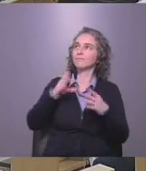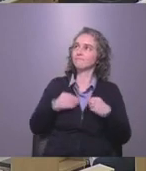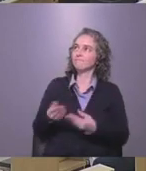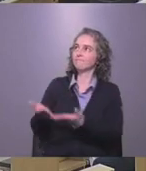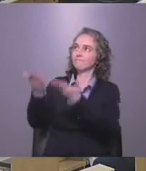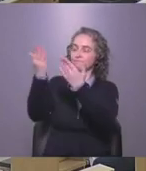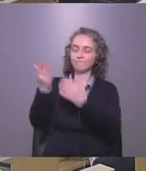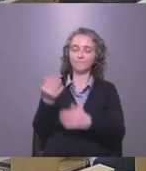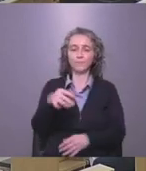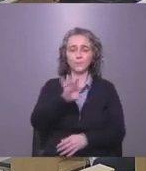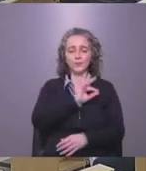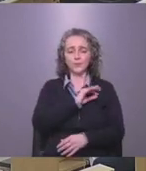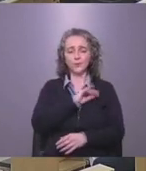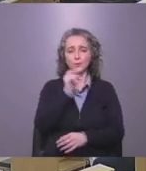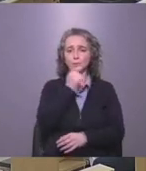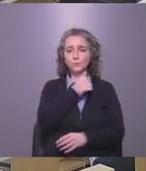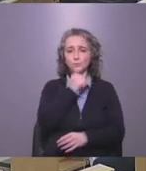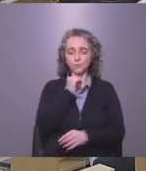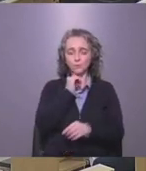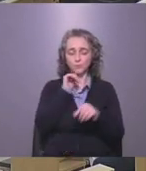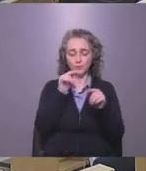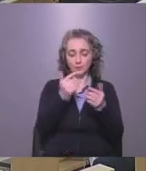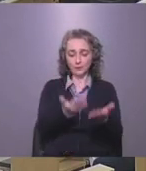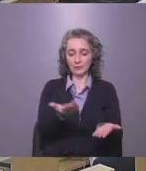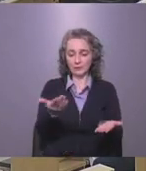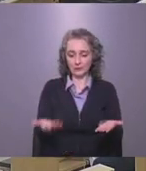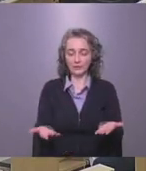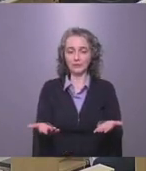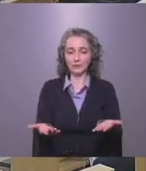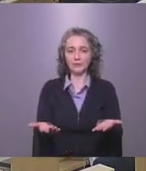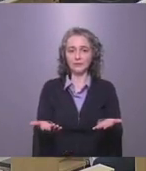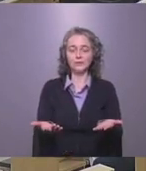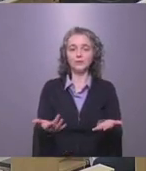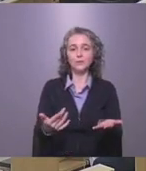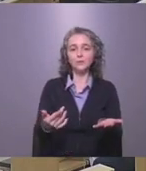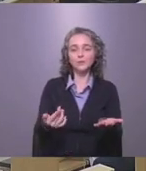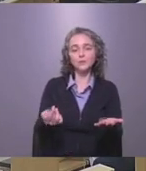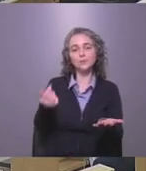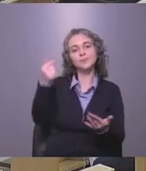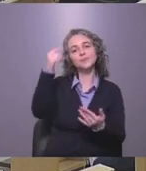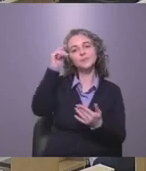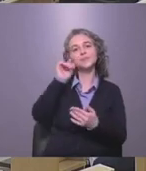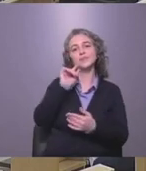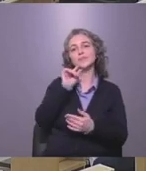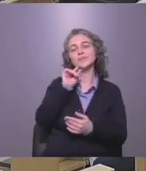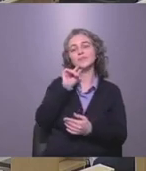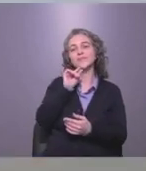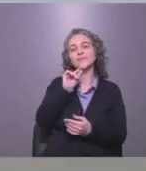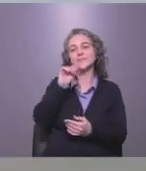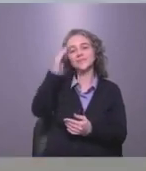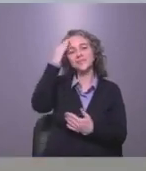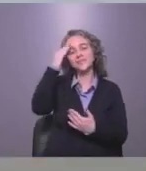este sacrifício, para a glória do seu nome, para o nosso bem e toda a Santa Igreja.